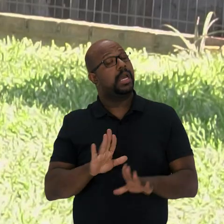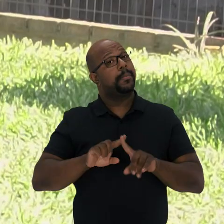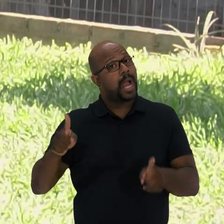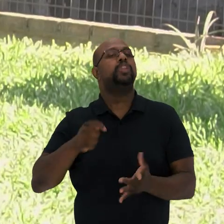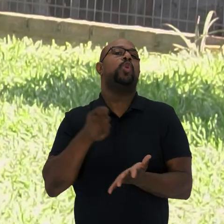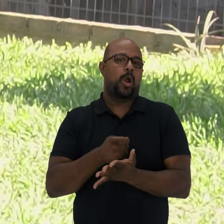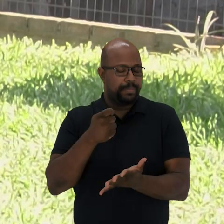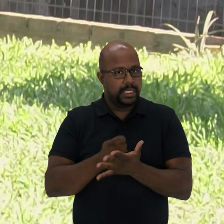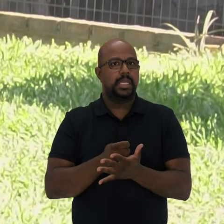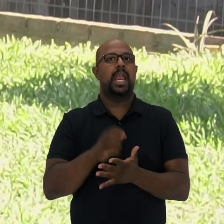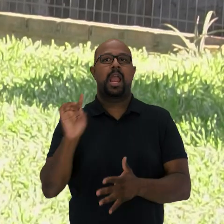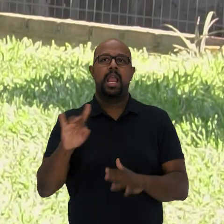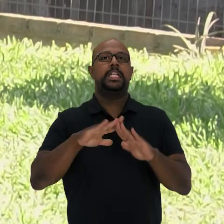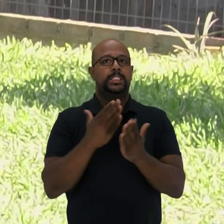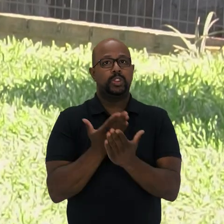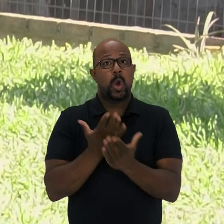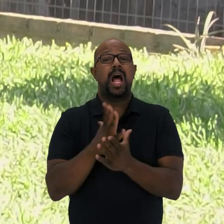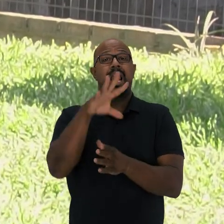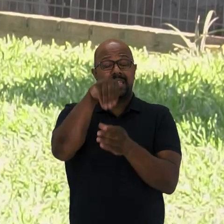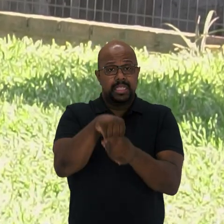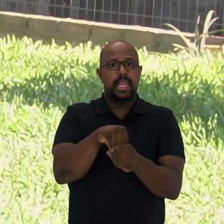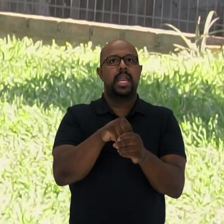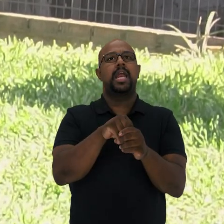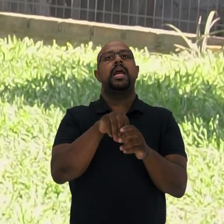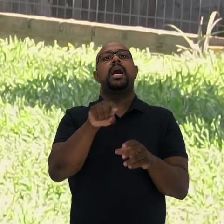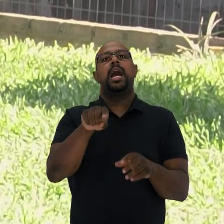Mas obriga as escolas a terem